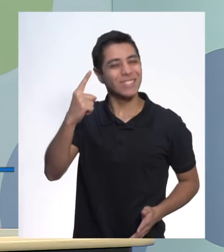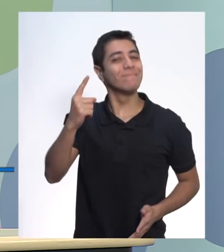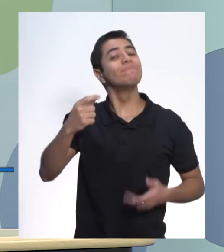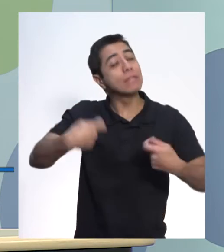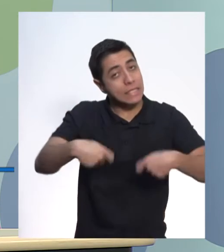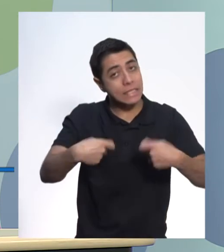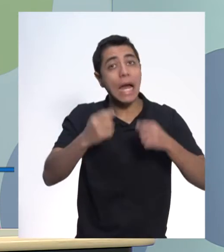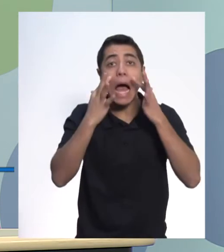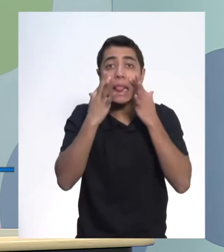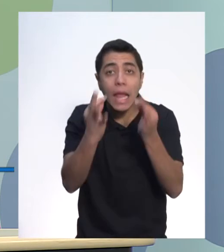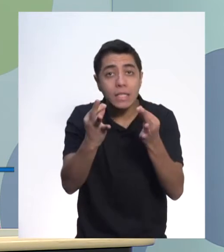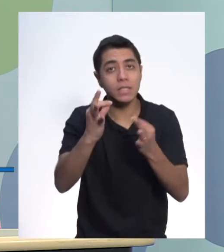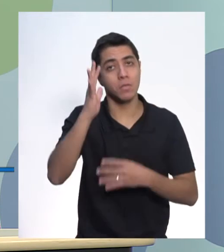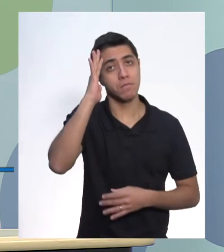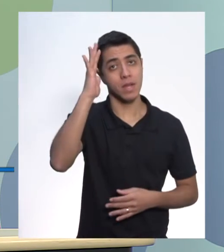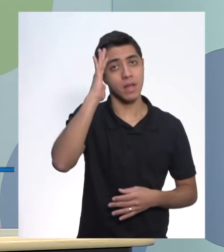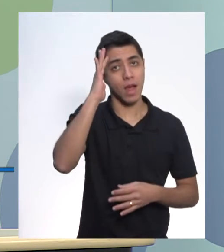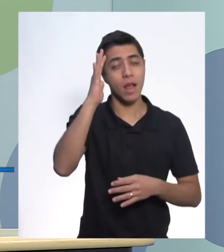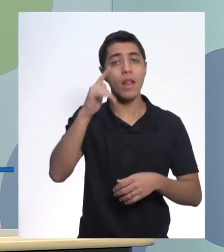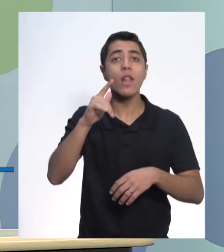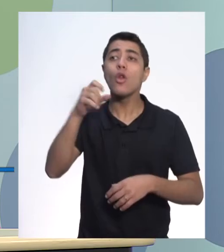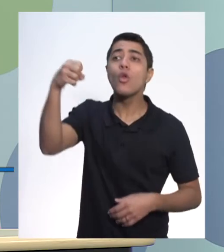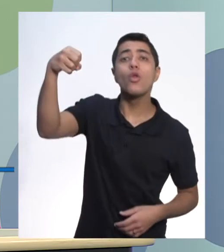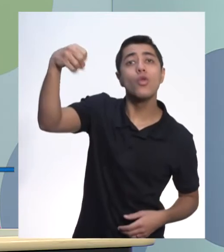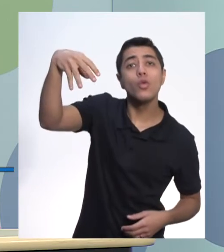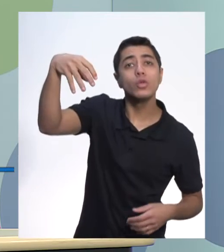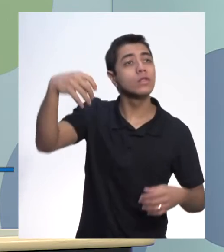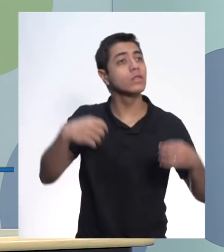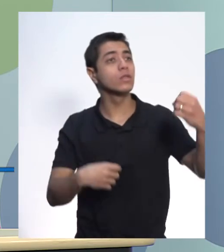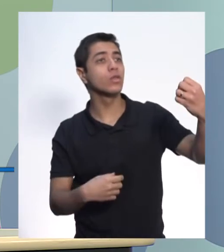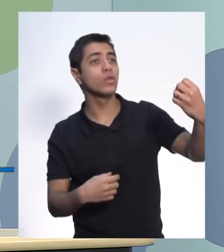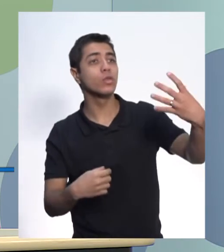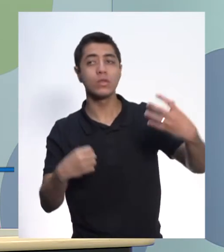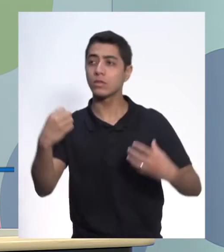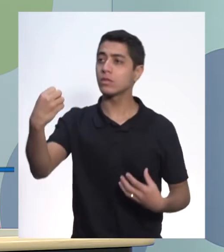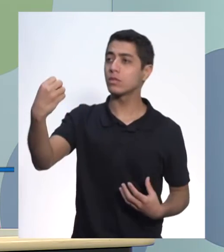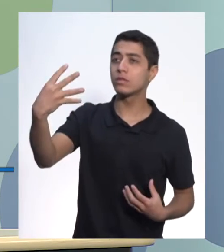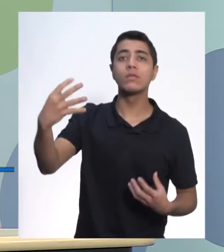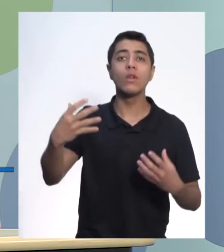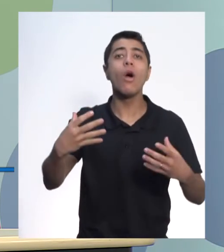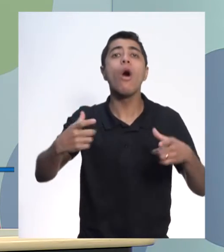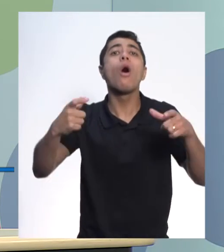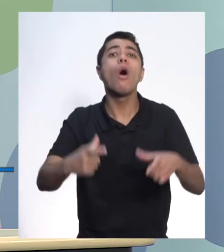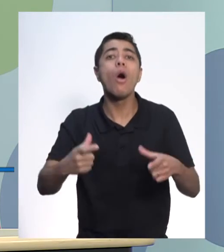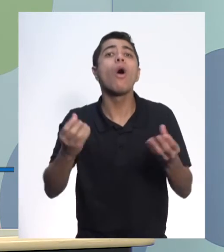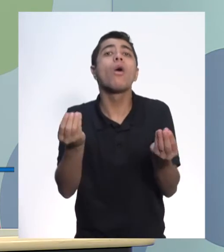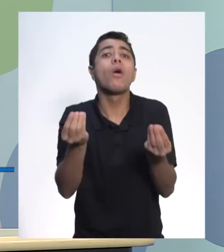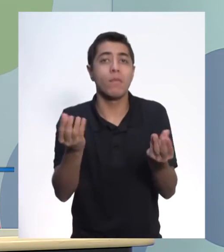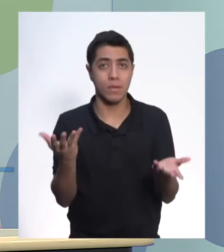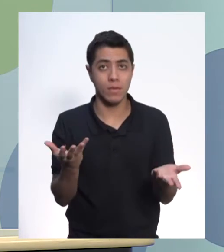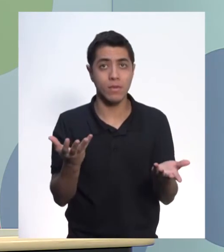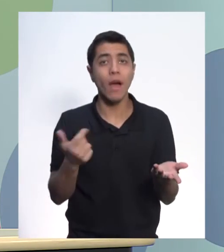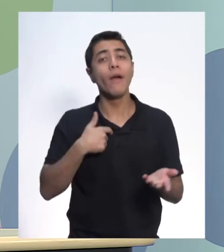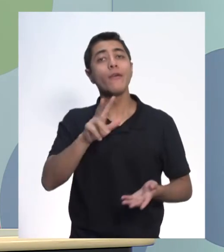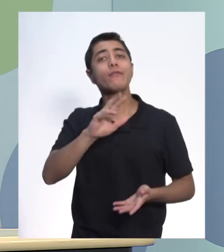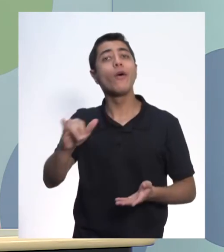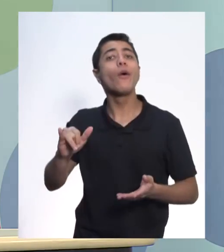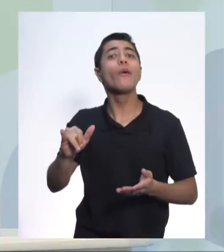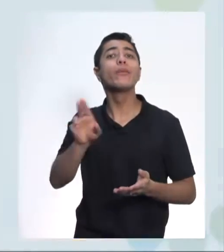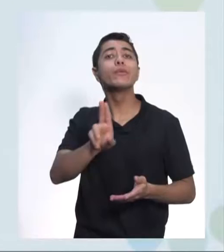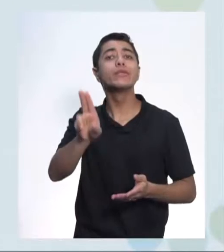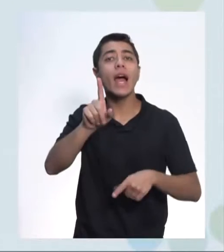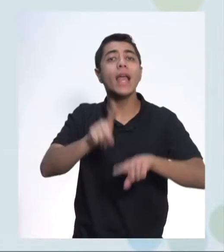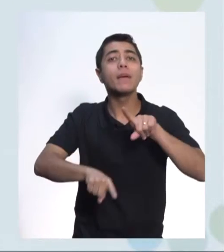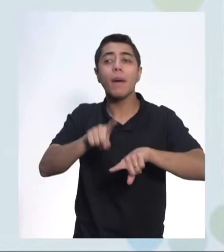nessa hora. E aí onde eu marco também, na introdução, que tipo de luz eu vou ter, qual que é a locação que eu vou fazer minha cena, qual equipamento